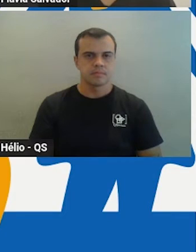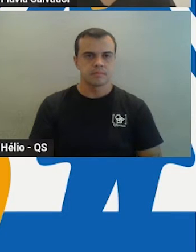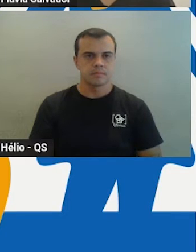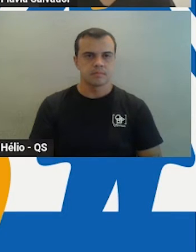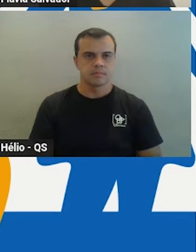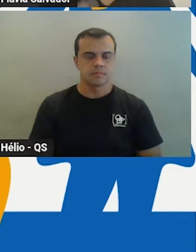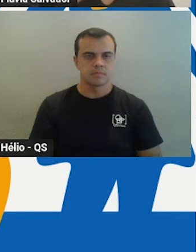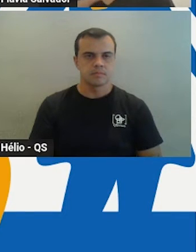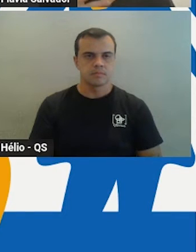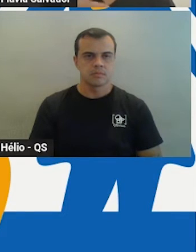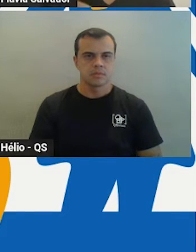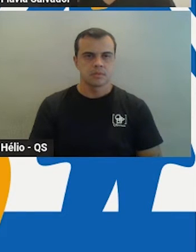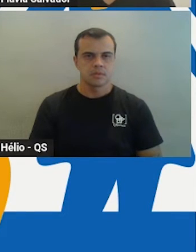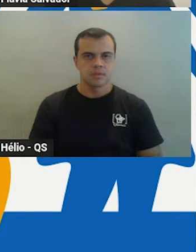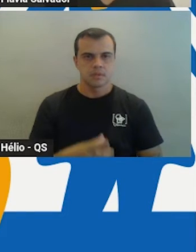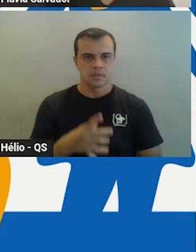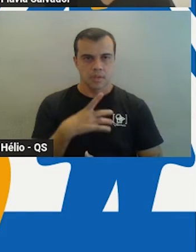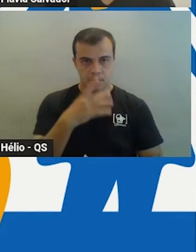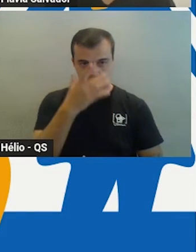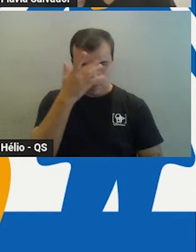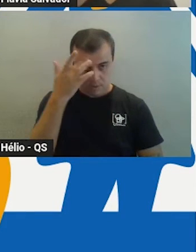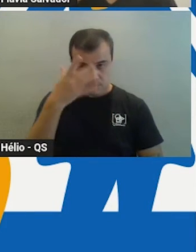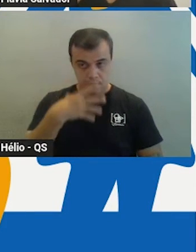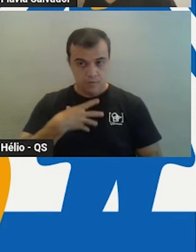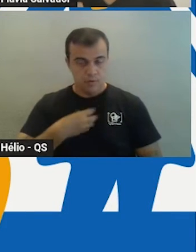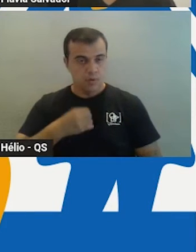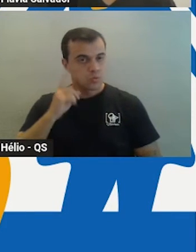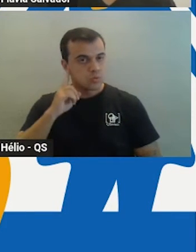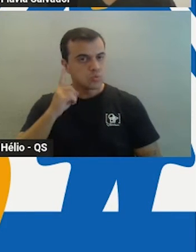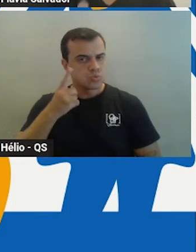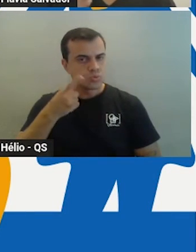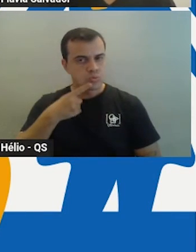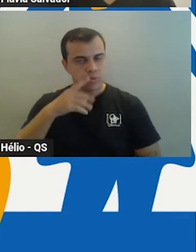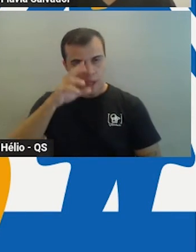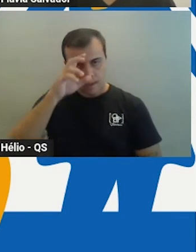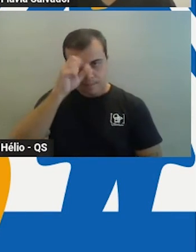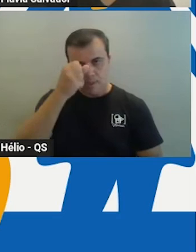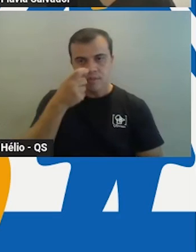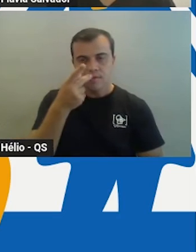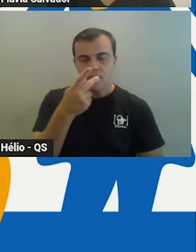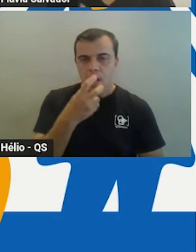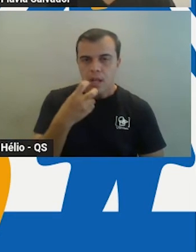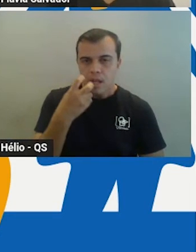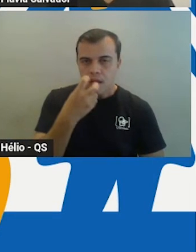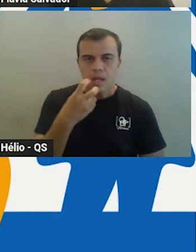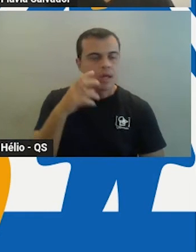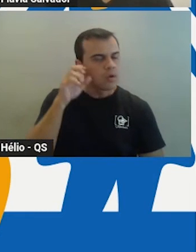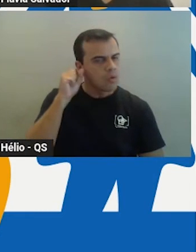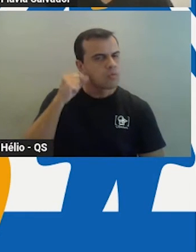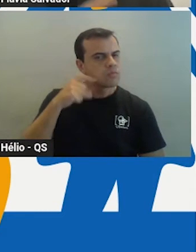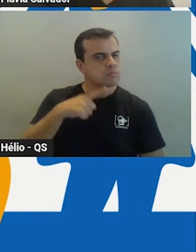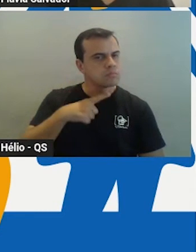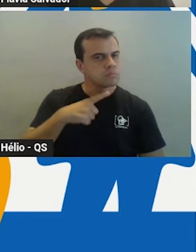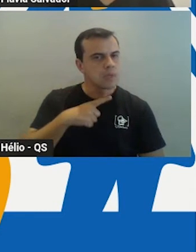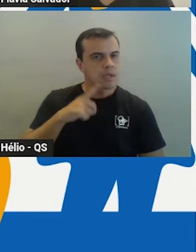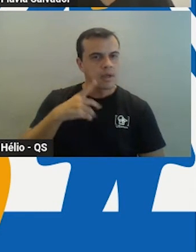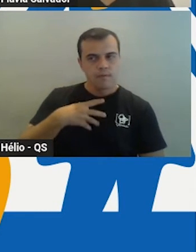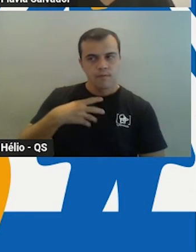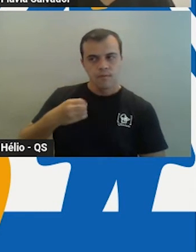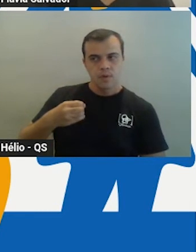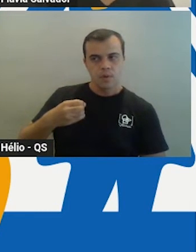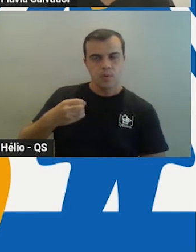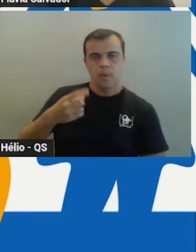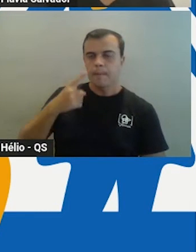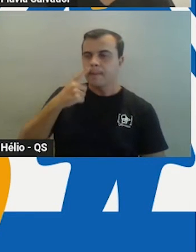tem pessoas que são filhos de surdo, que aprendem a falar, né, que têm audição, que não têm